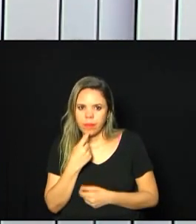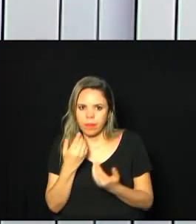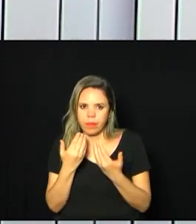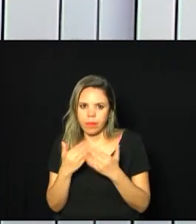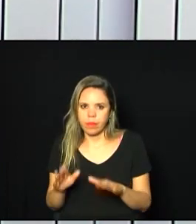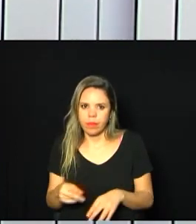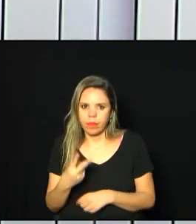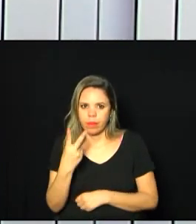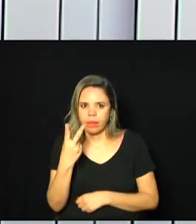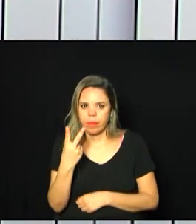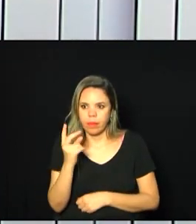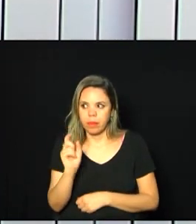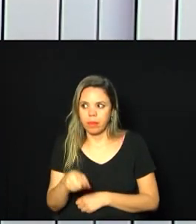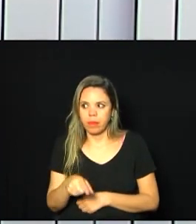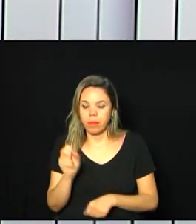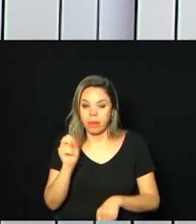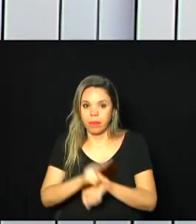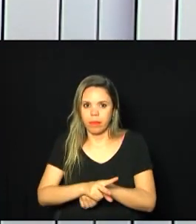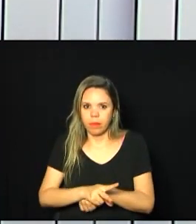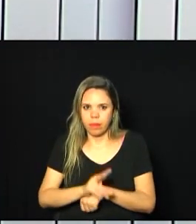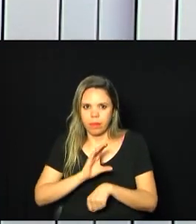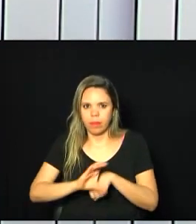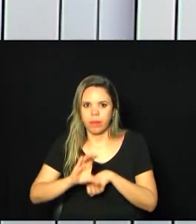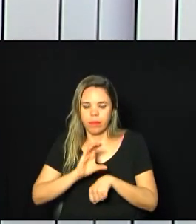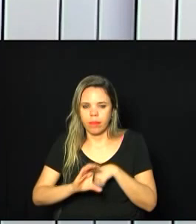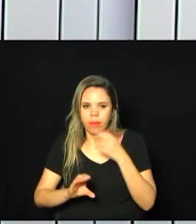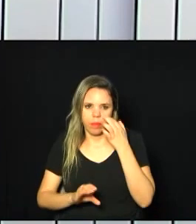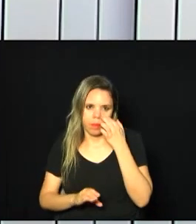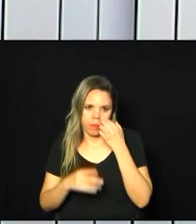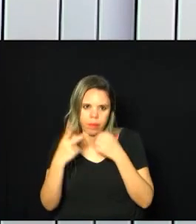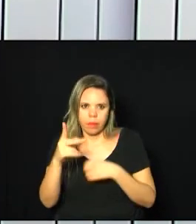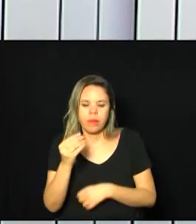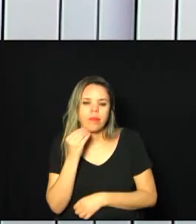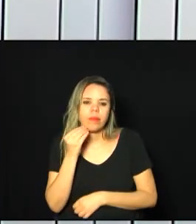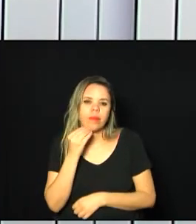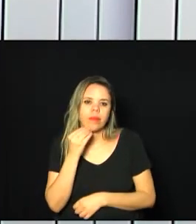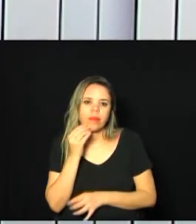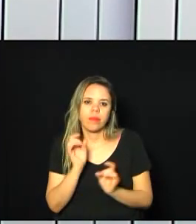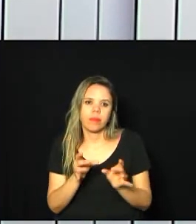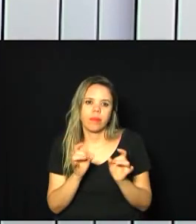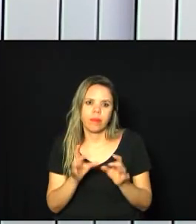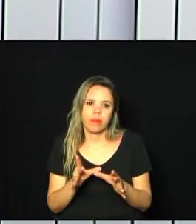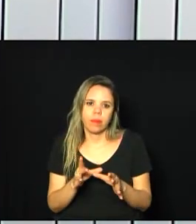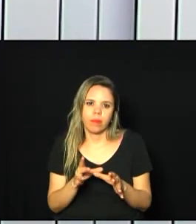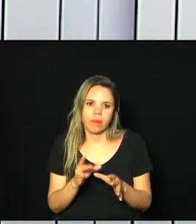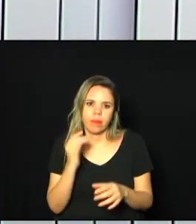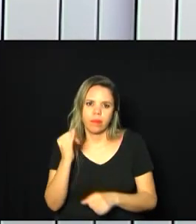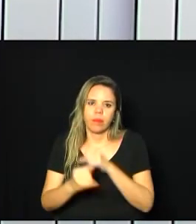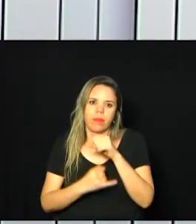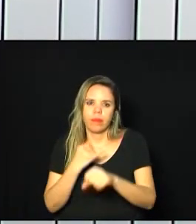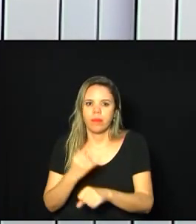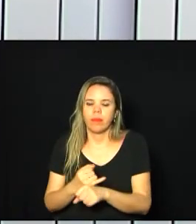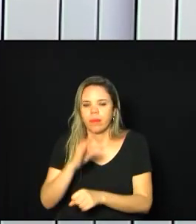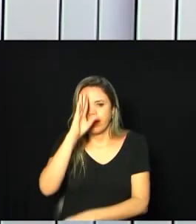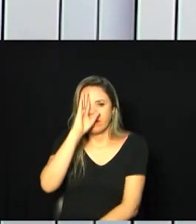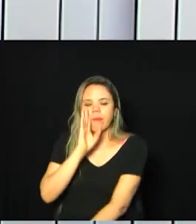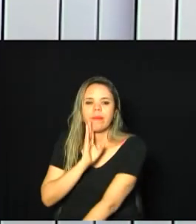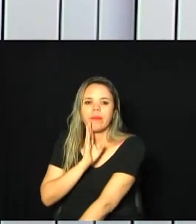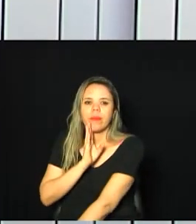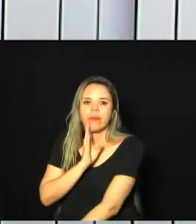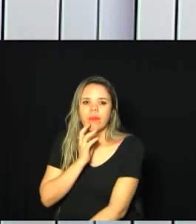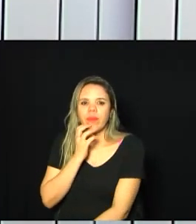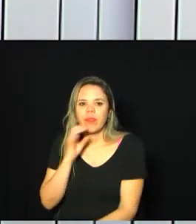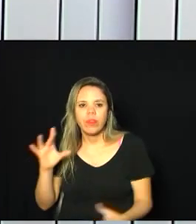abriu 2.000 vagas para o curso Sua Chance de Vender, de forma online e gratuita,